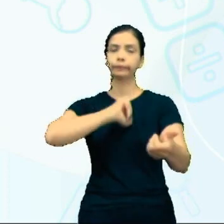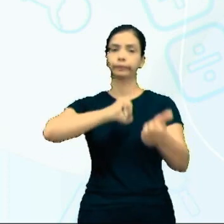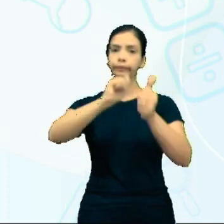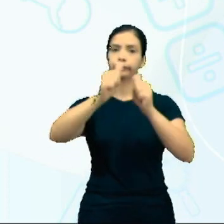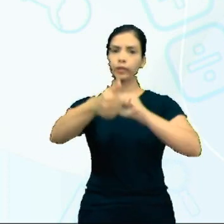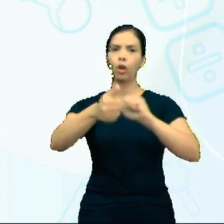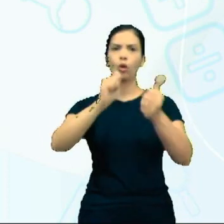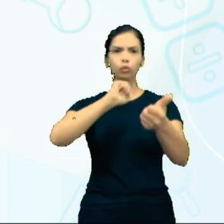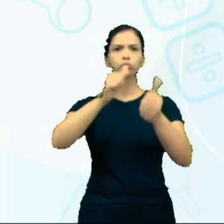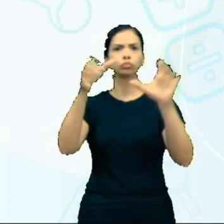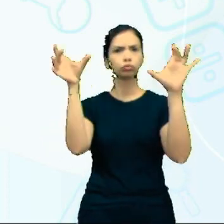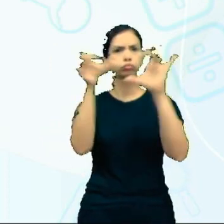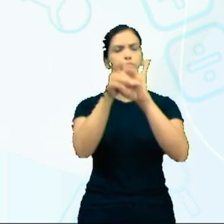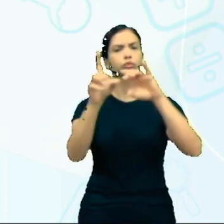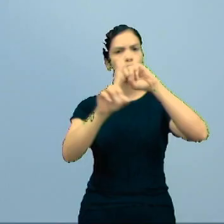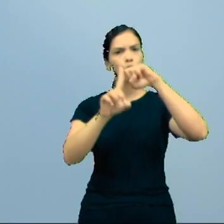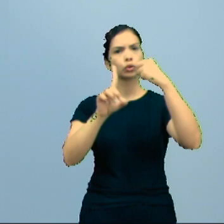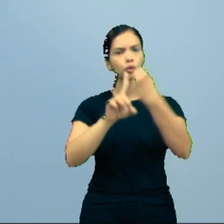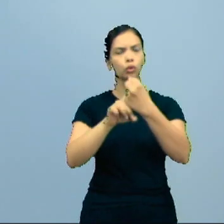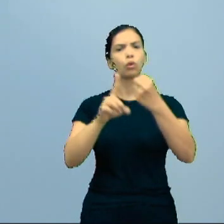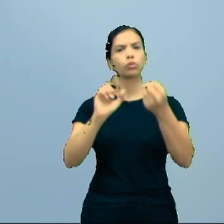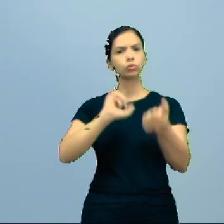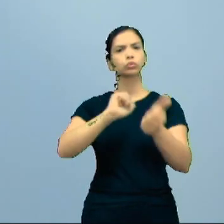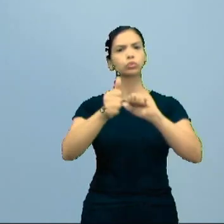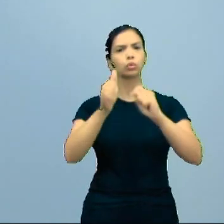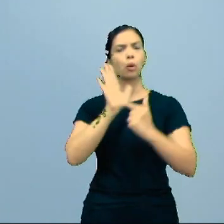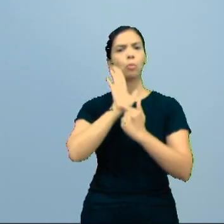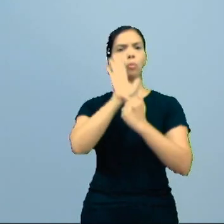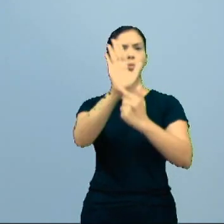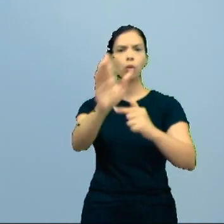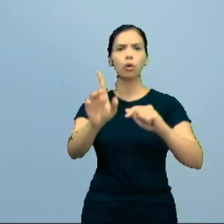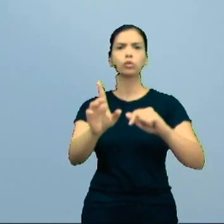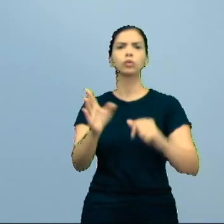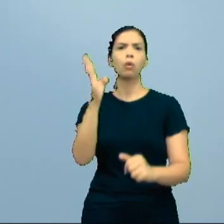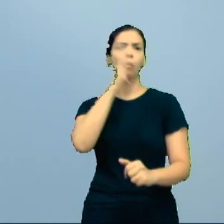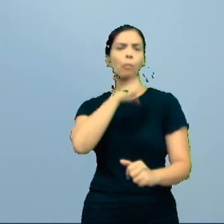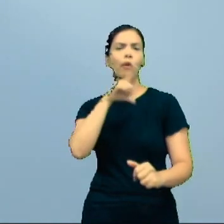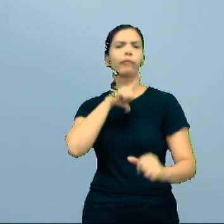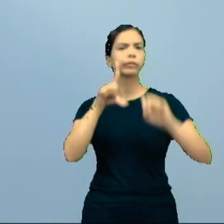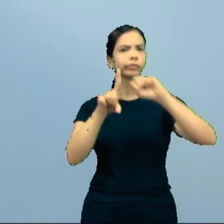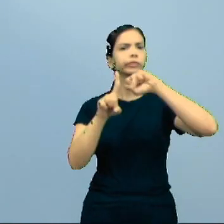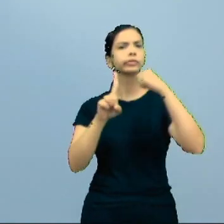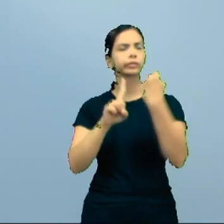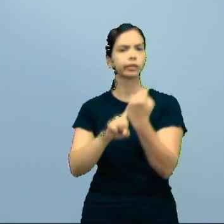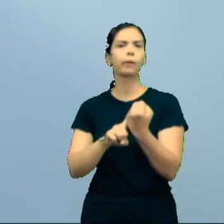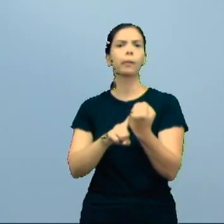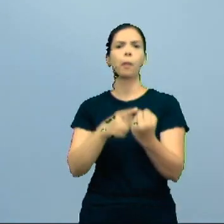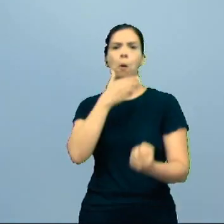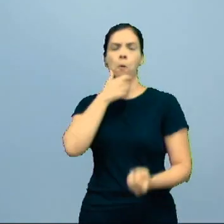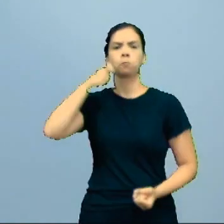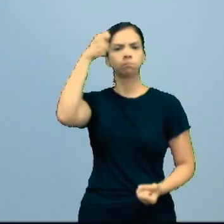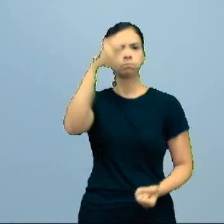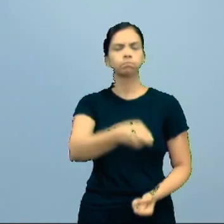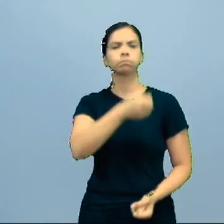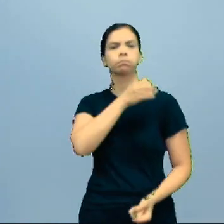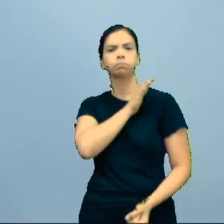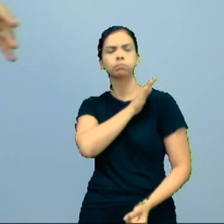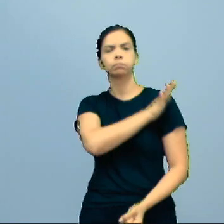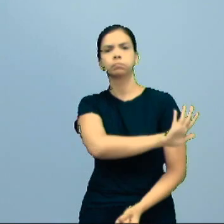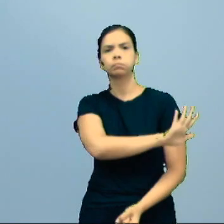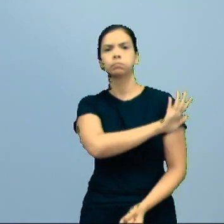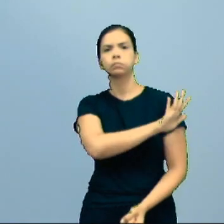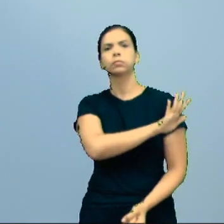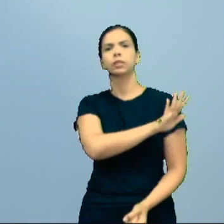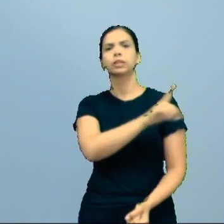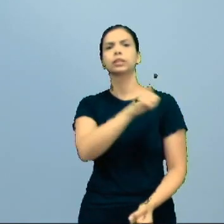da sociedade, o esporte reproduz várias mazelas sociais e o machismo é um preconceito também que atinge ao